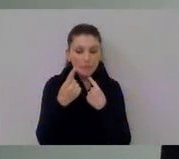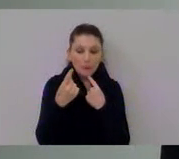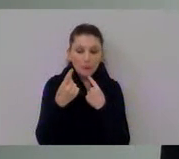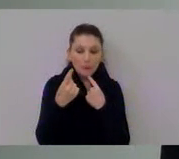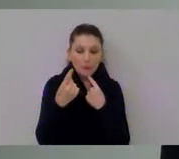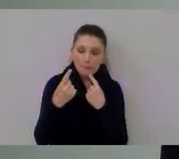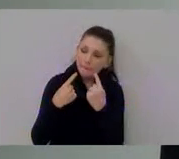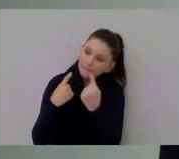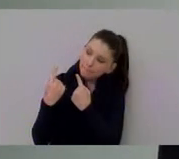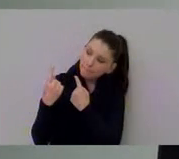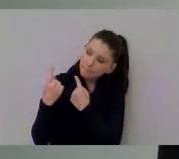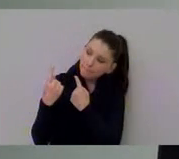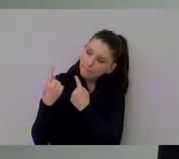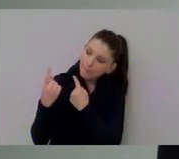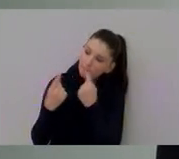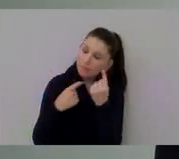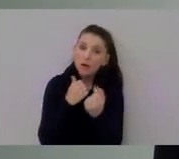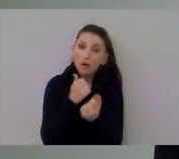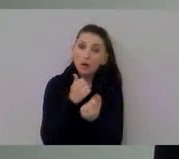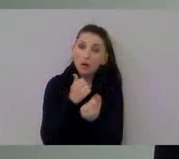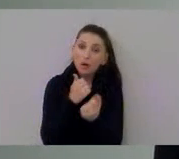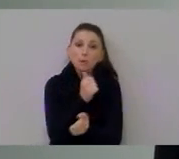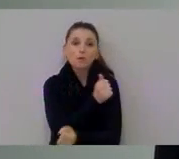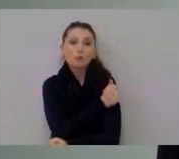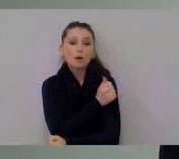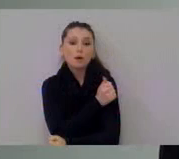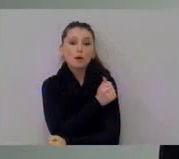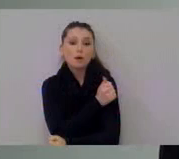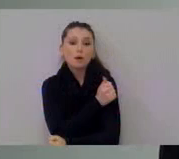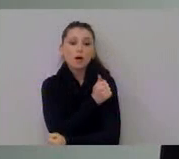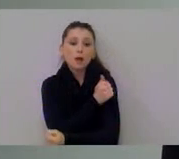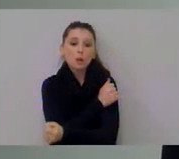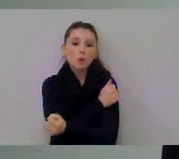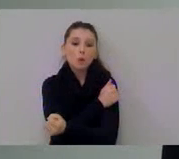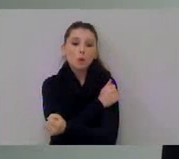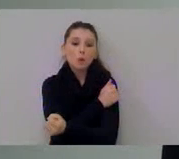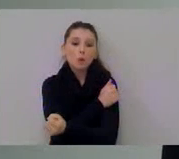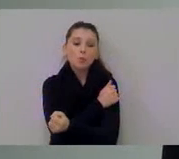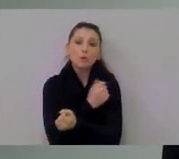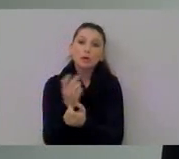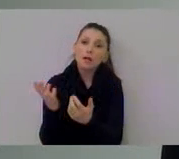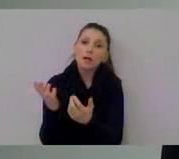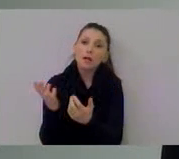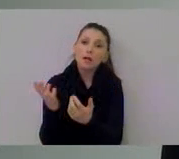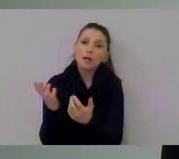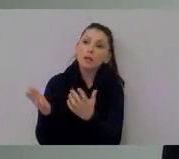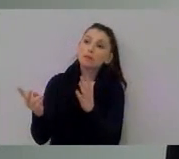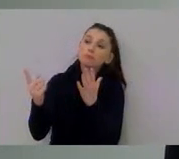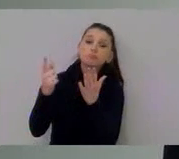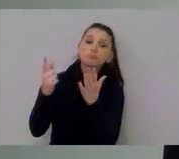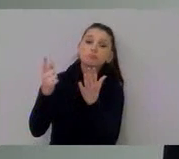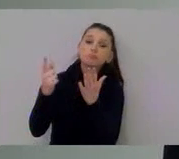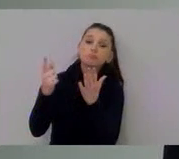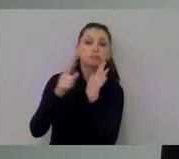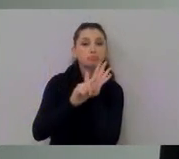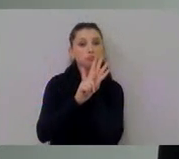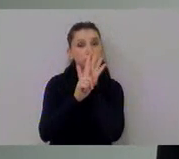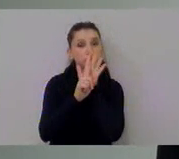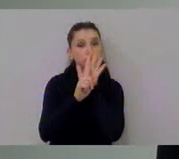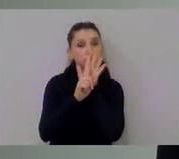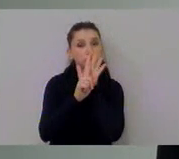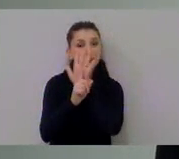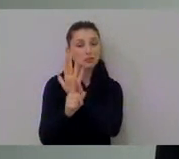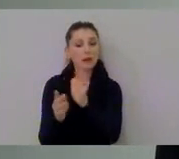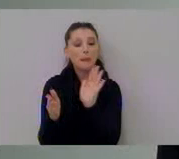propostas. E eu achei interessante porque foi mais de um aluno que